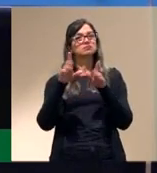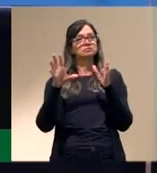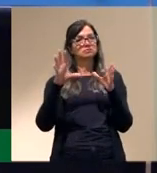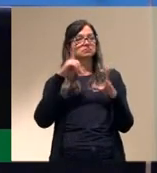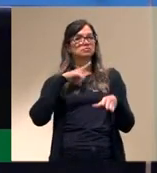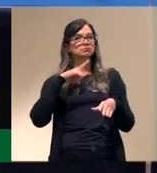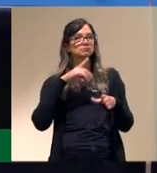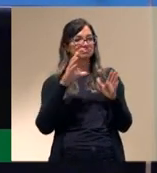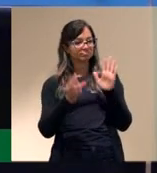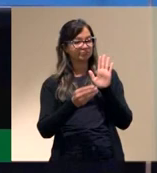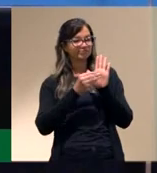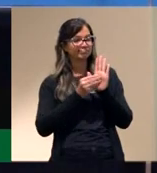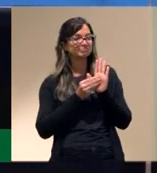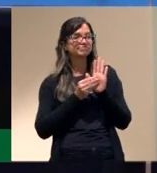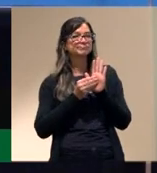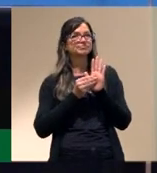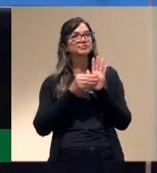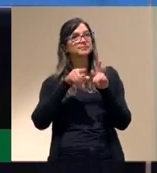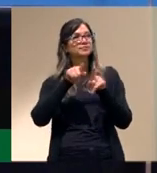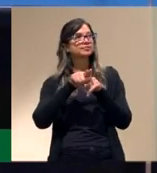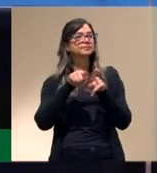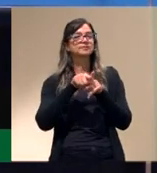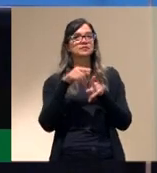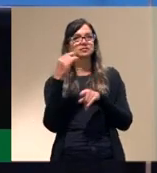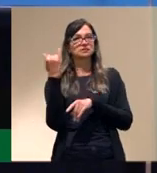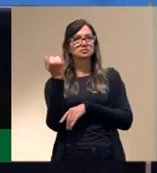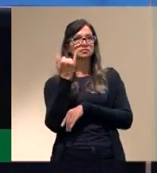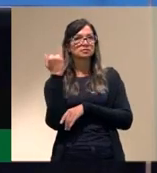reedição, mas que são questões